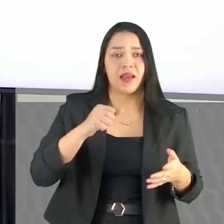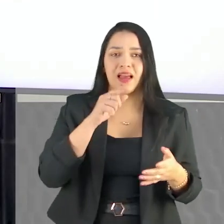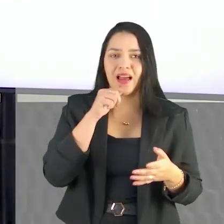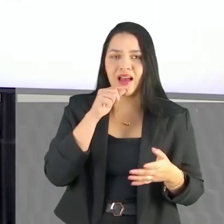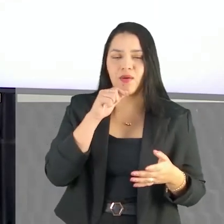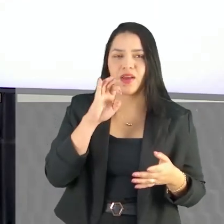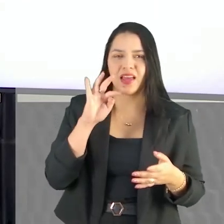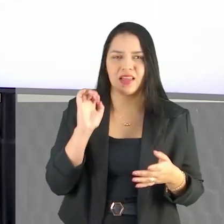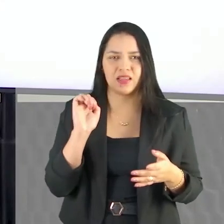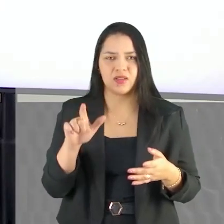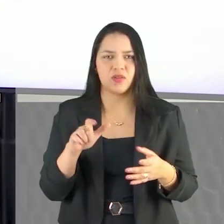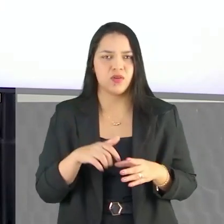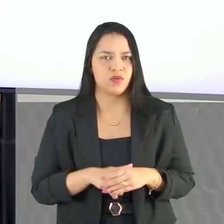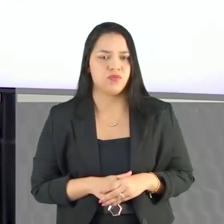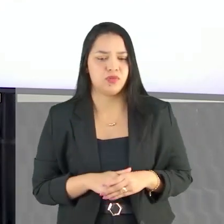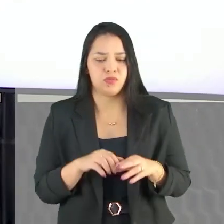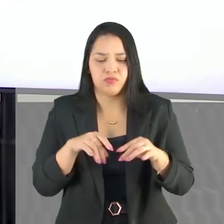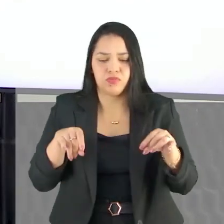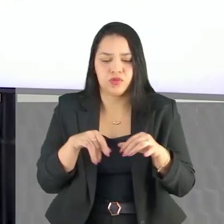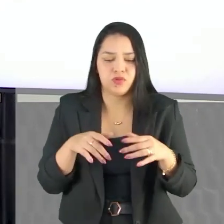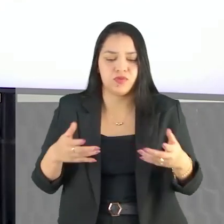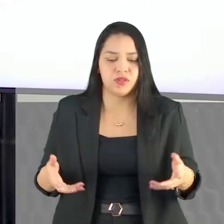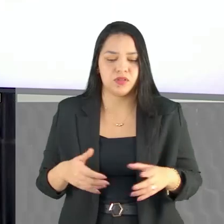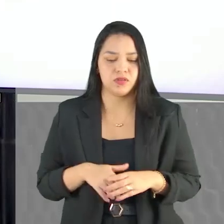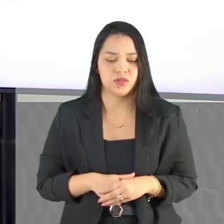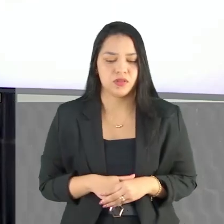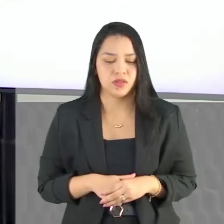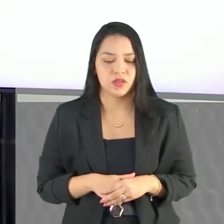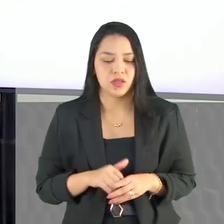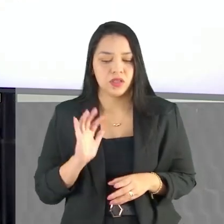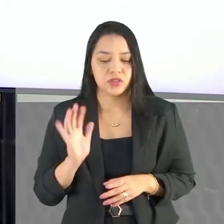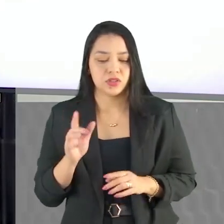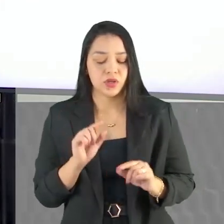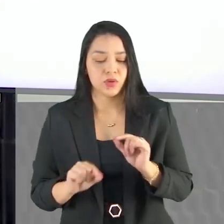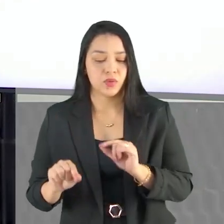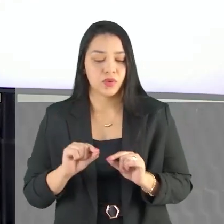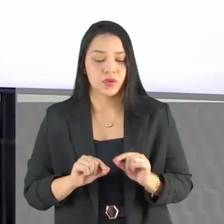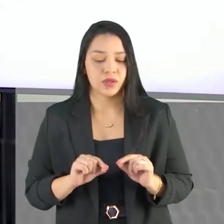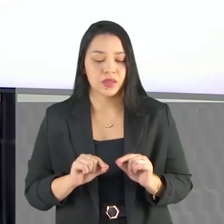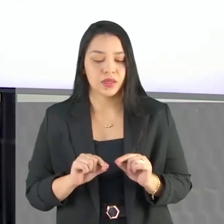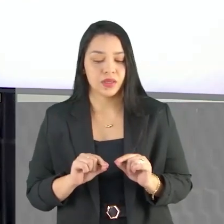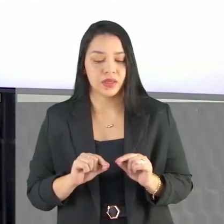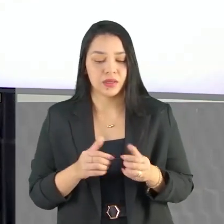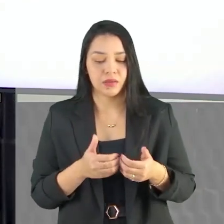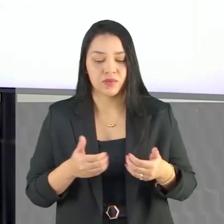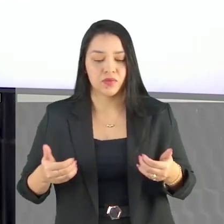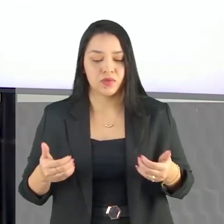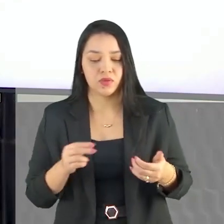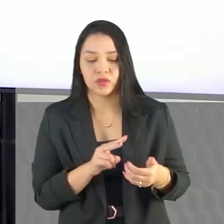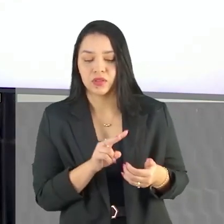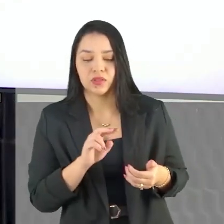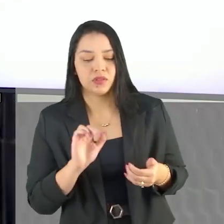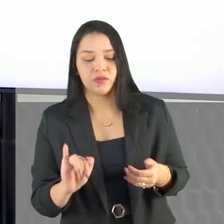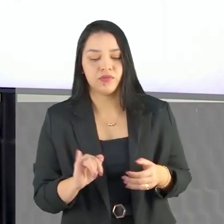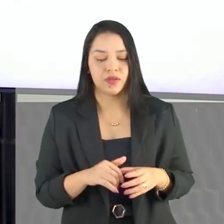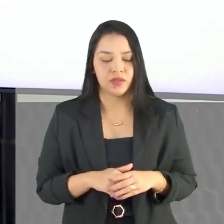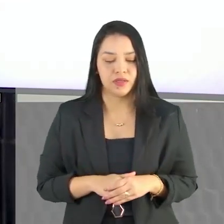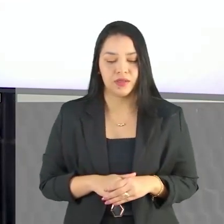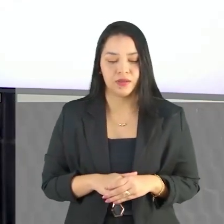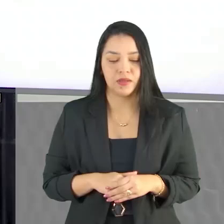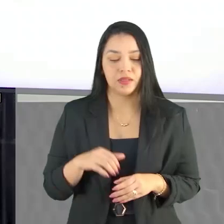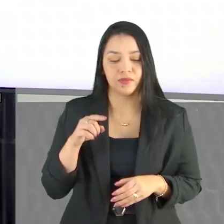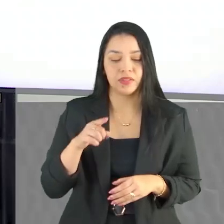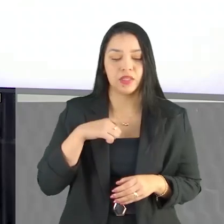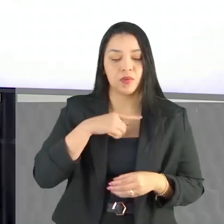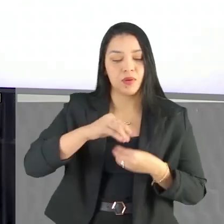etanol estão dissolvidos. Tu acha que deixar parado alguma coisa vai para baixo, para o fundo? Não vai. Entendeu? Então